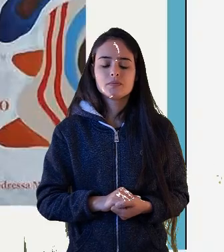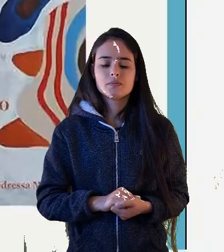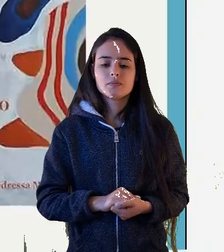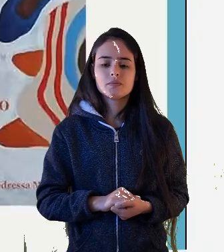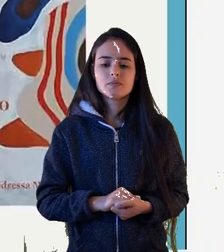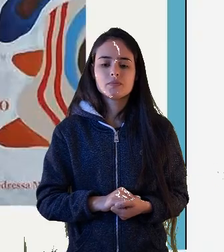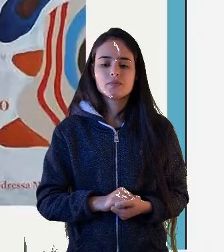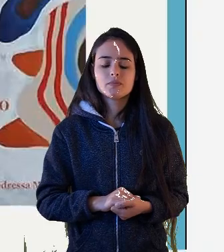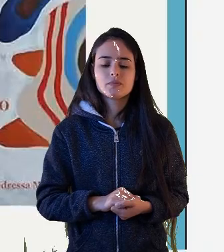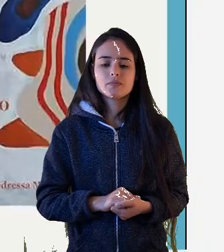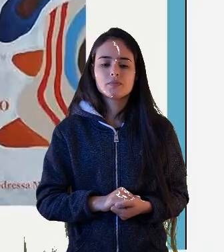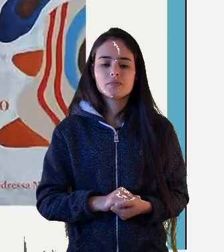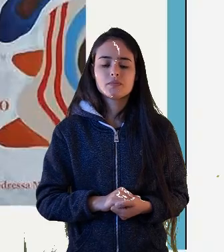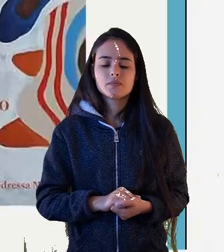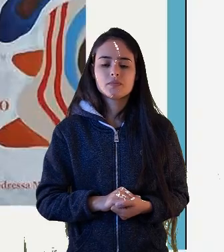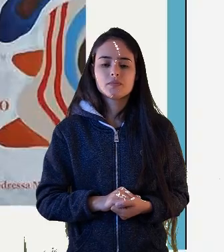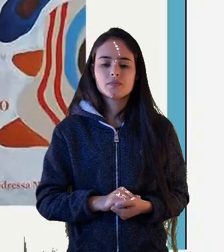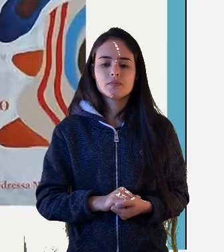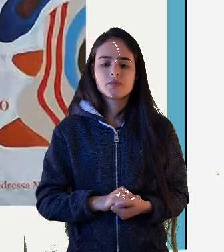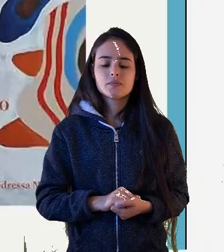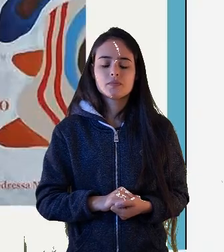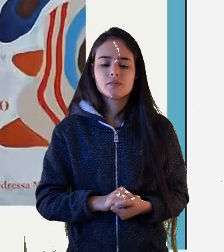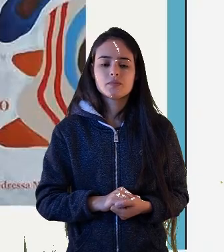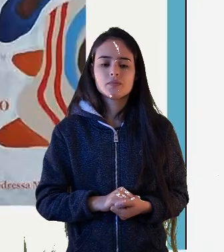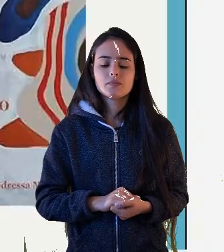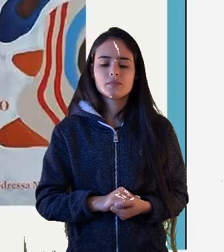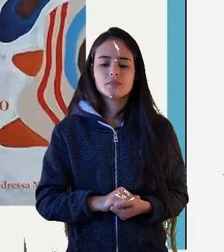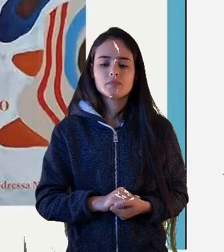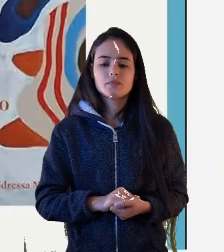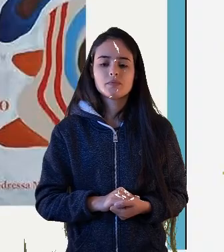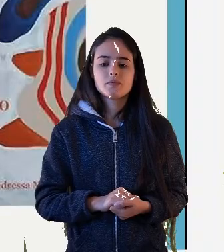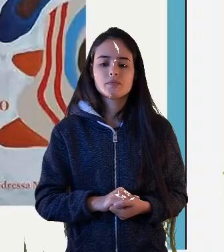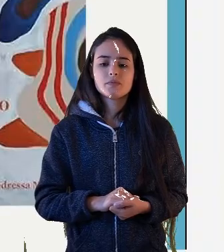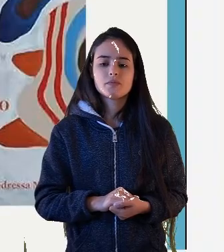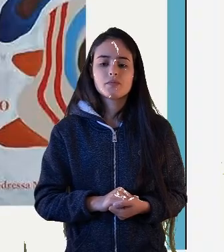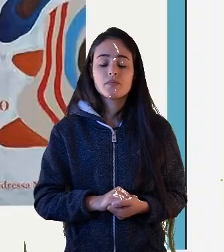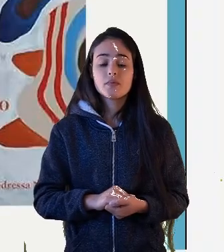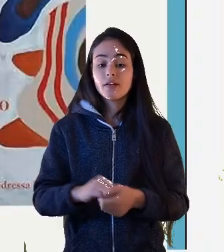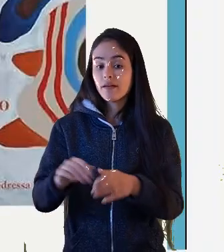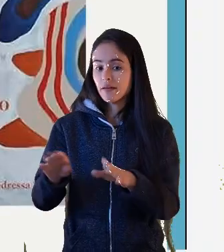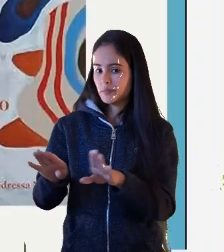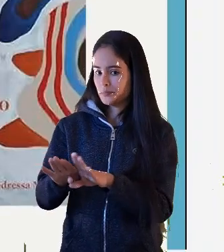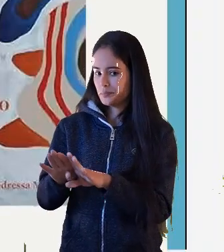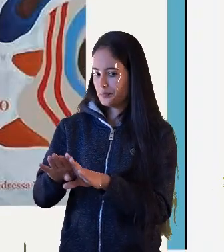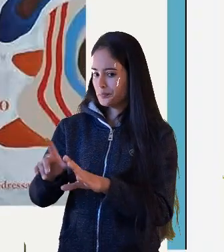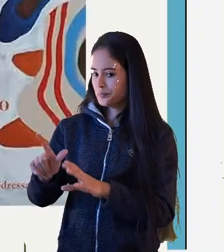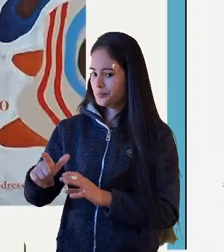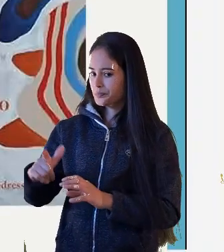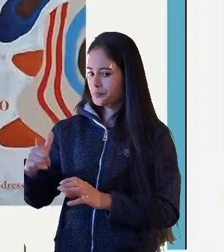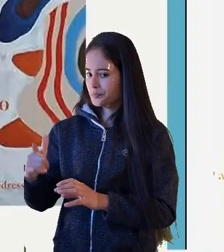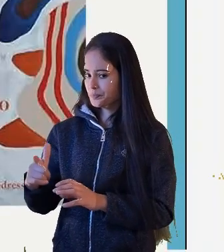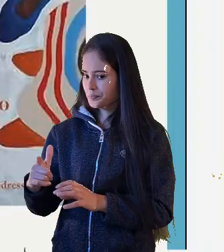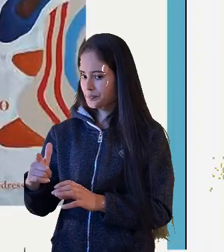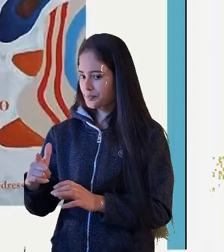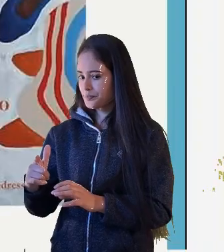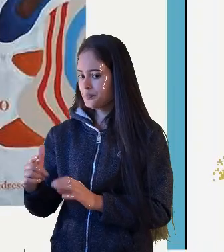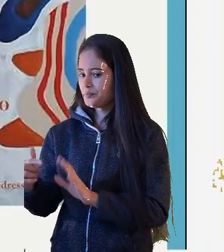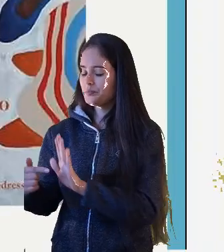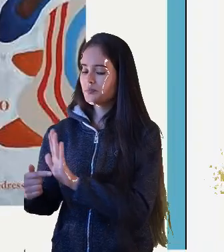e ele tem que ajudar a cuidar da avó, e ele passa por cotas, né, na universidade, vai